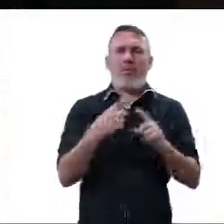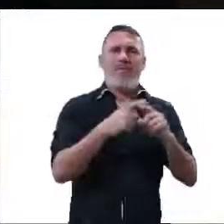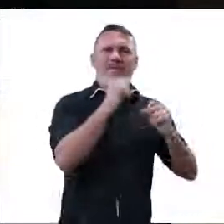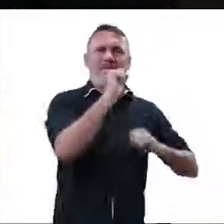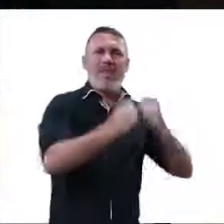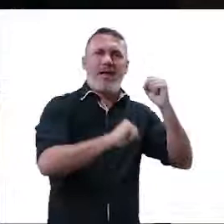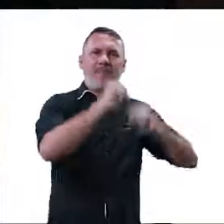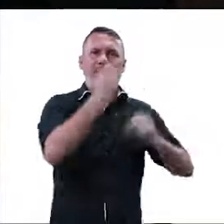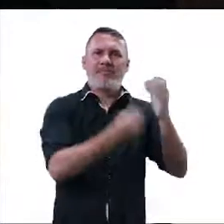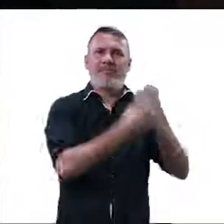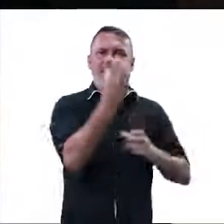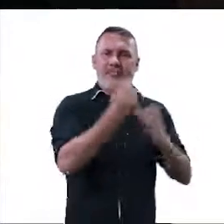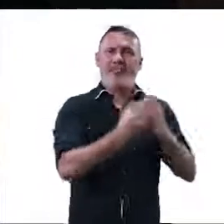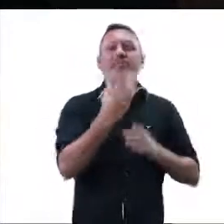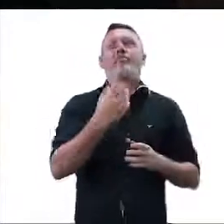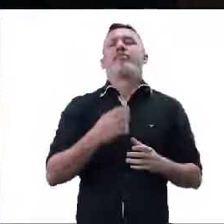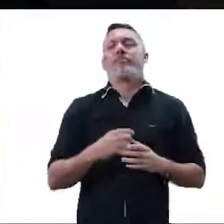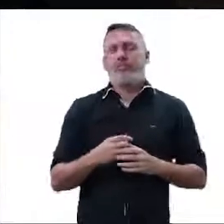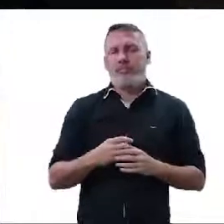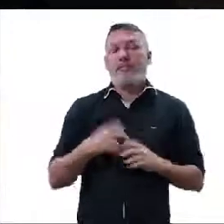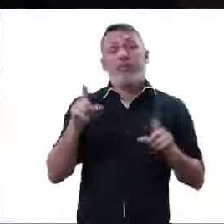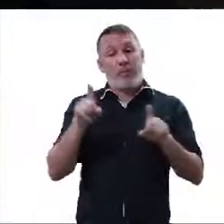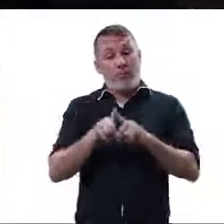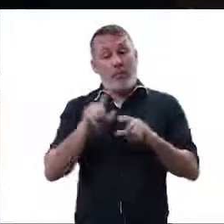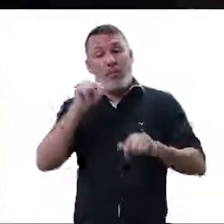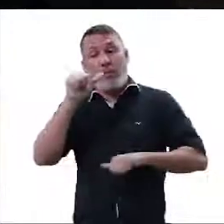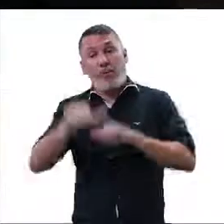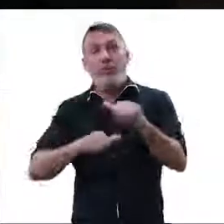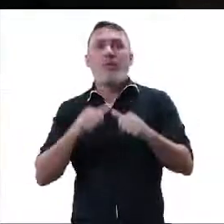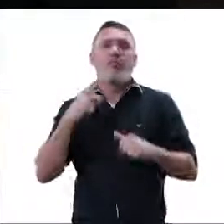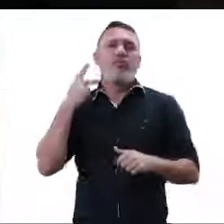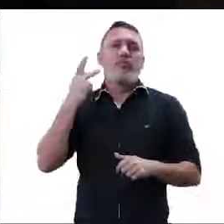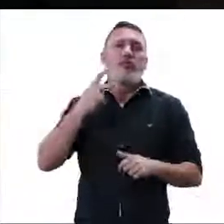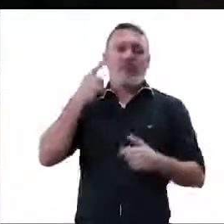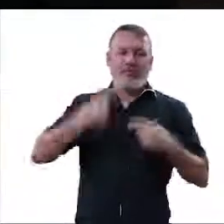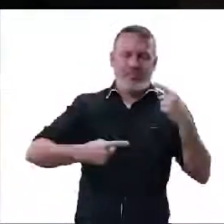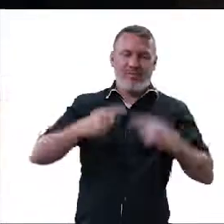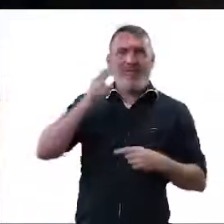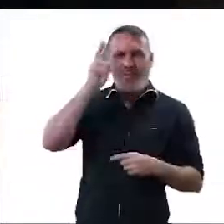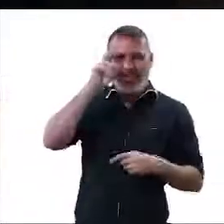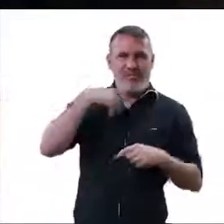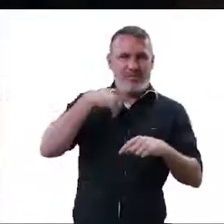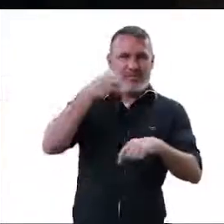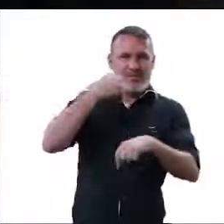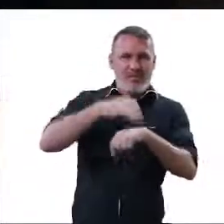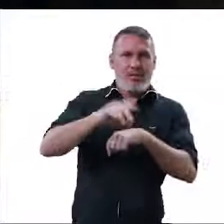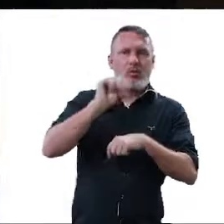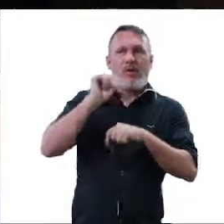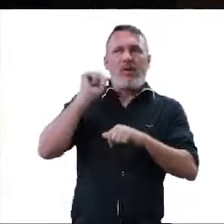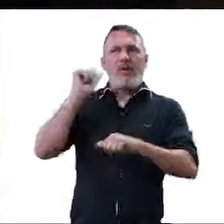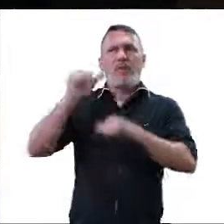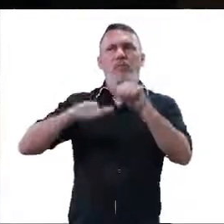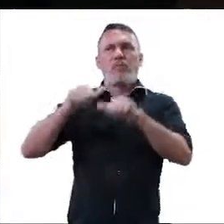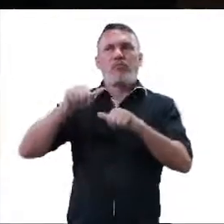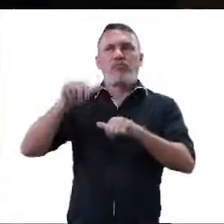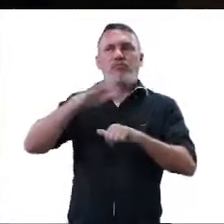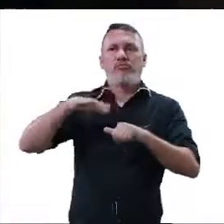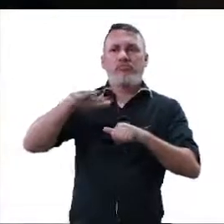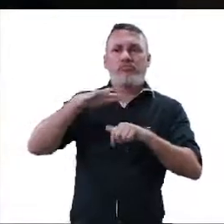industrialização. Transformações políticas, como eu falei, Revolução Francesa,